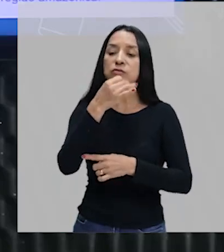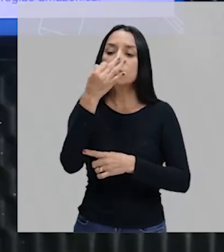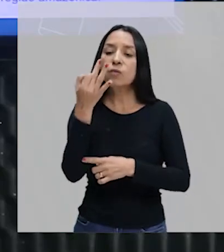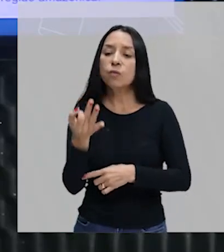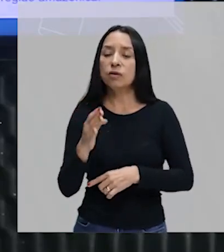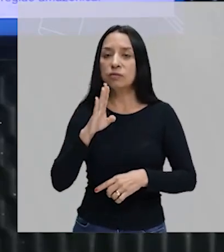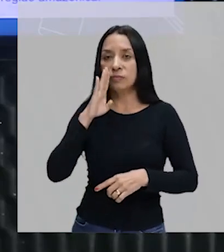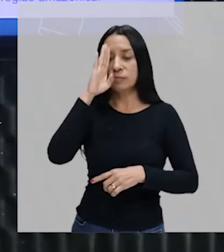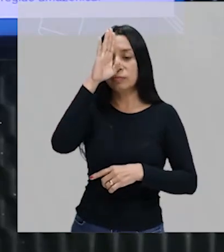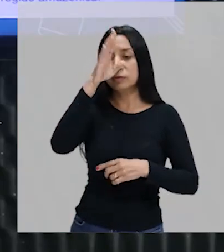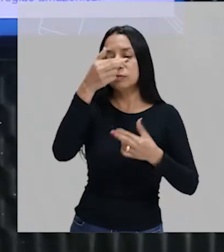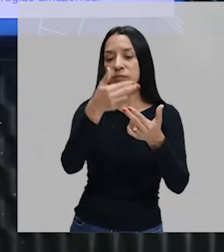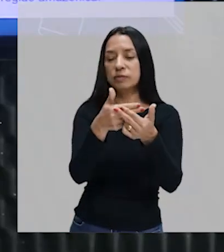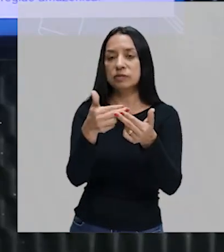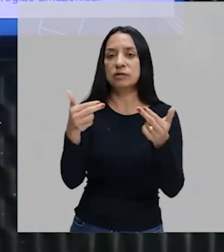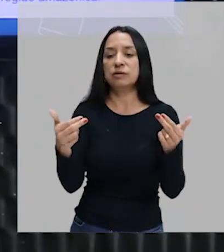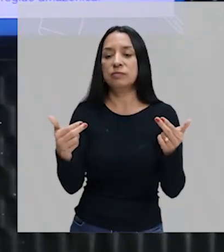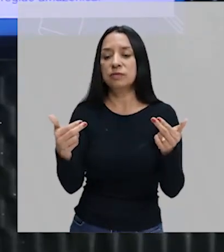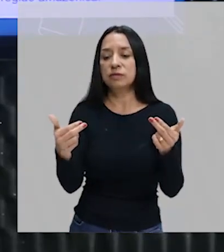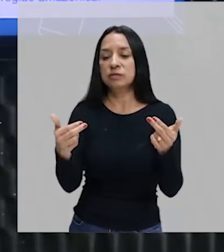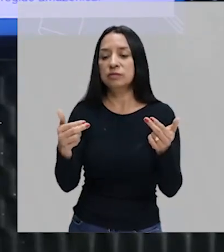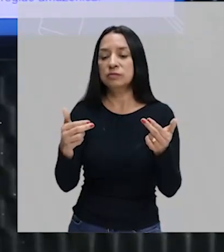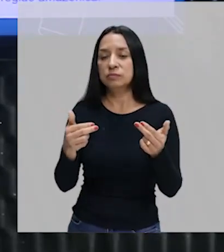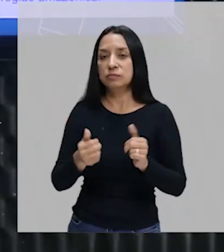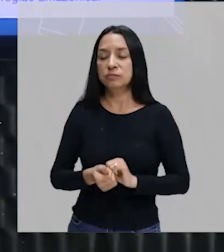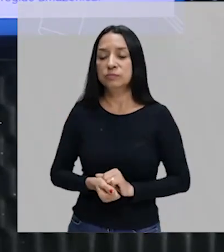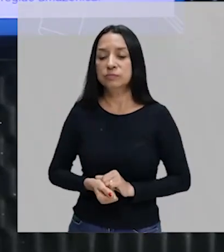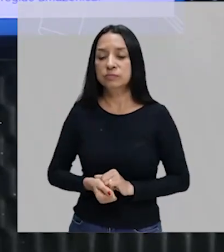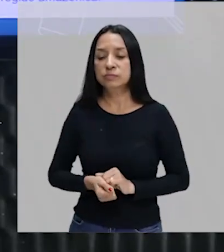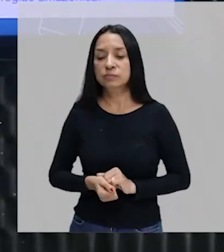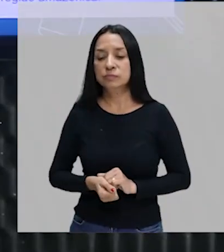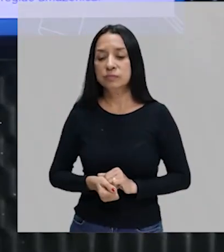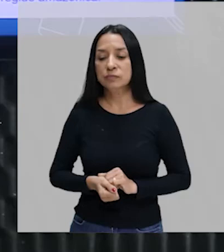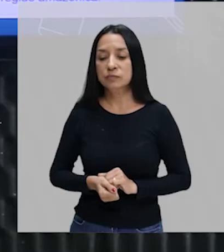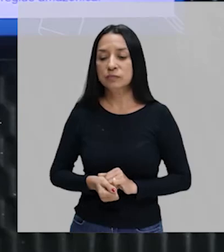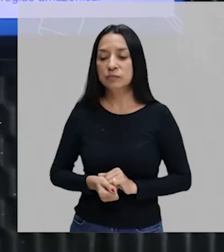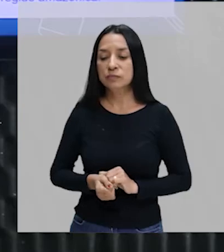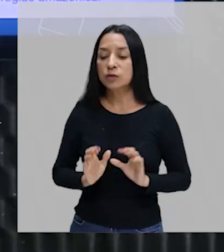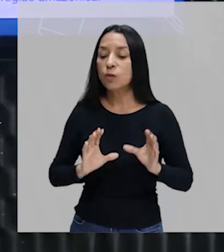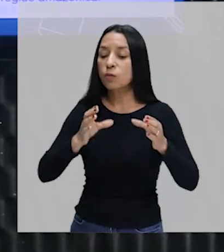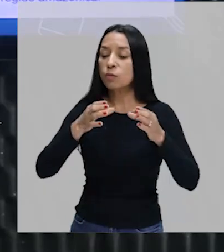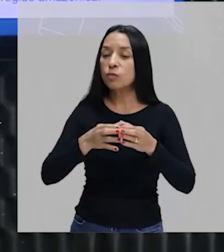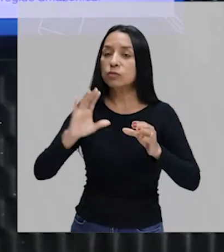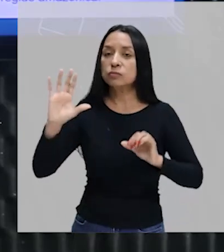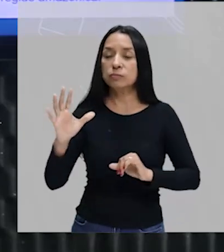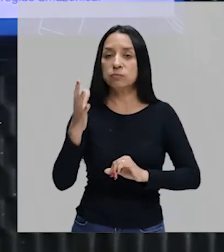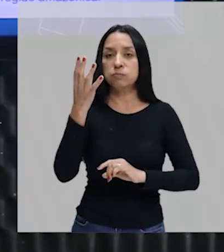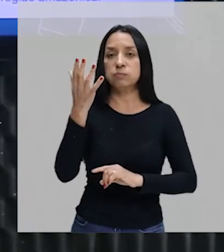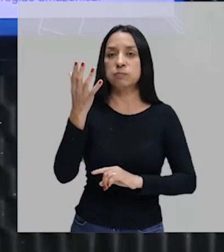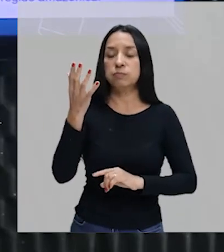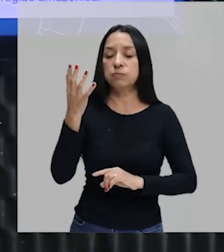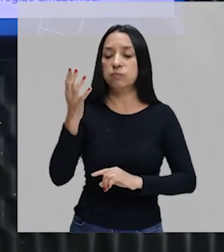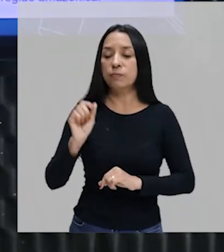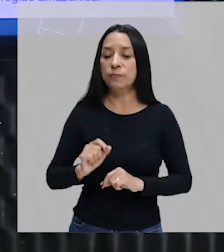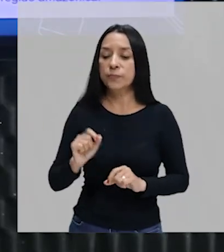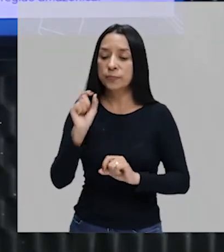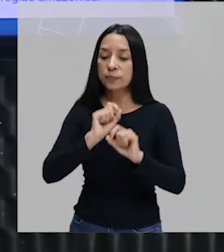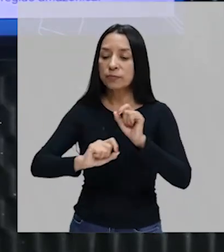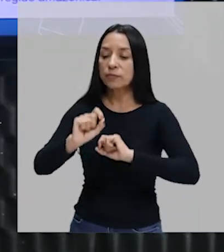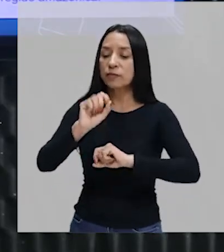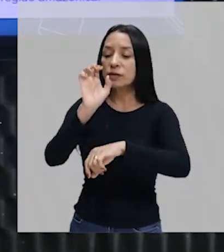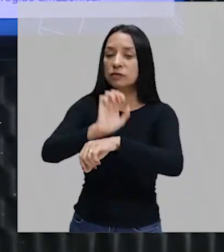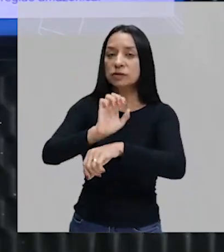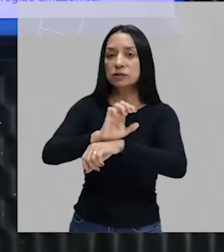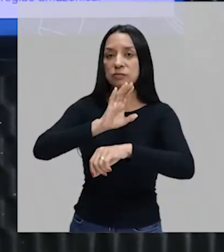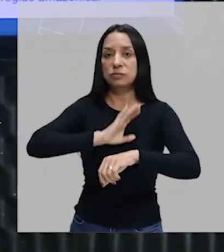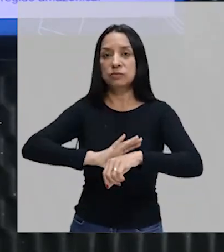principais mecanismos, os principais elementos, ou conjunto de ações que o Estado